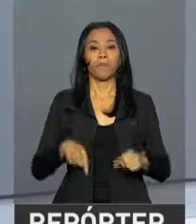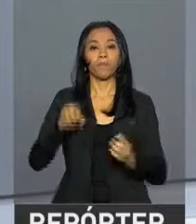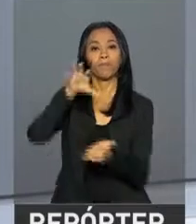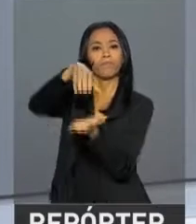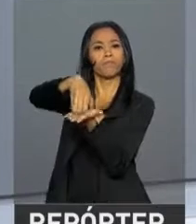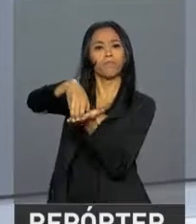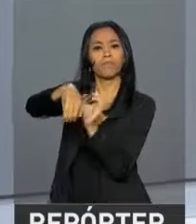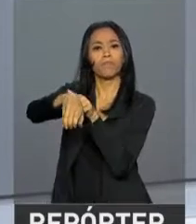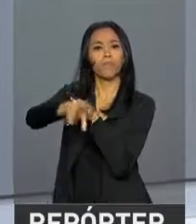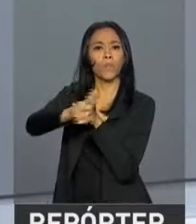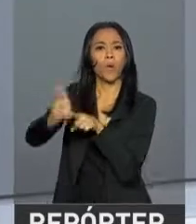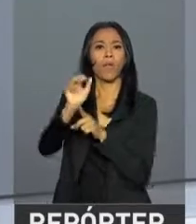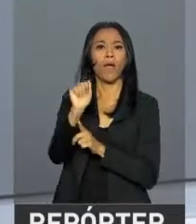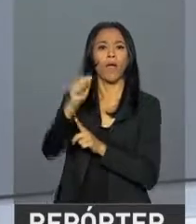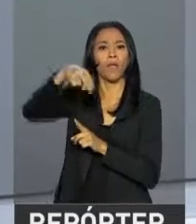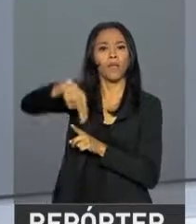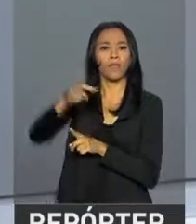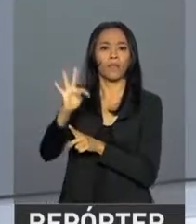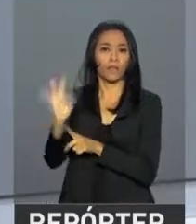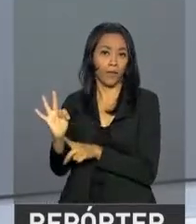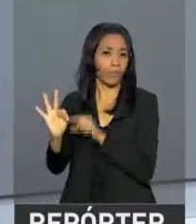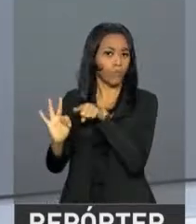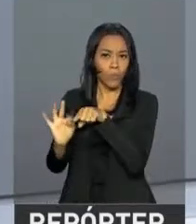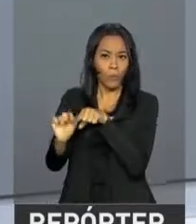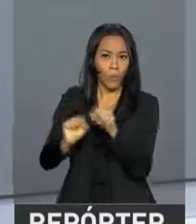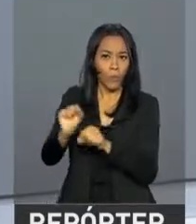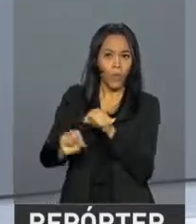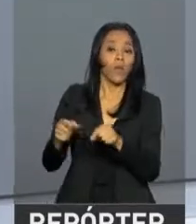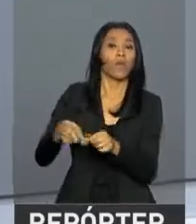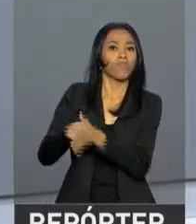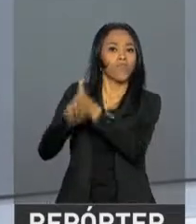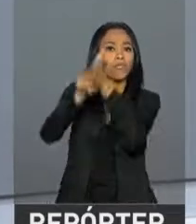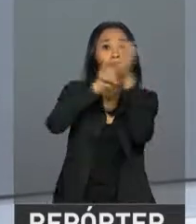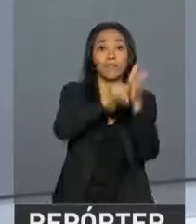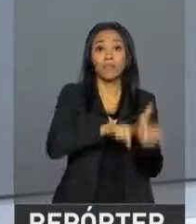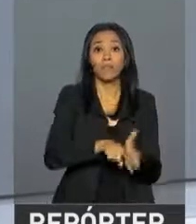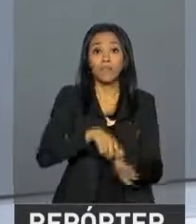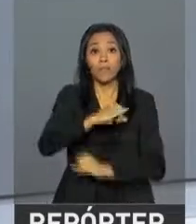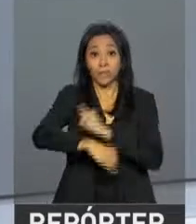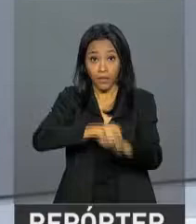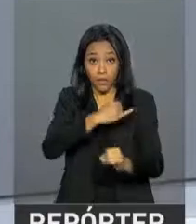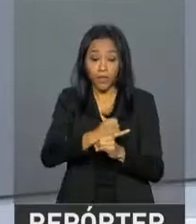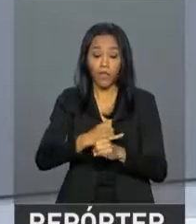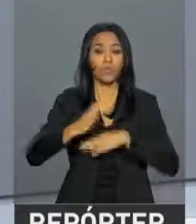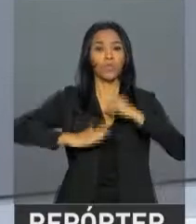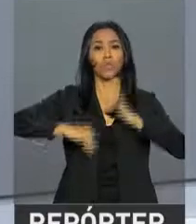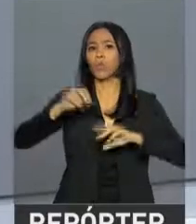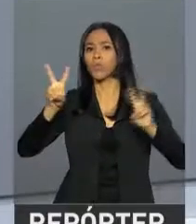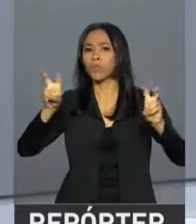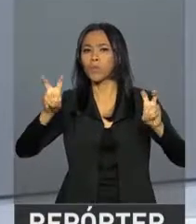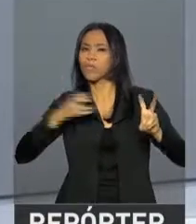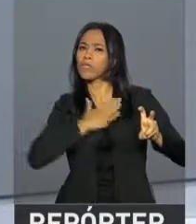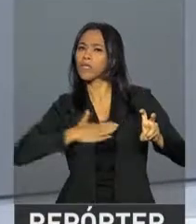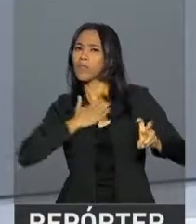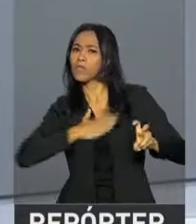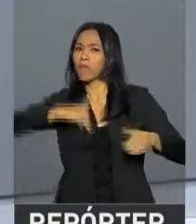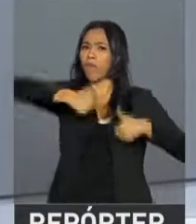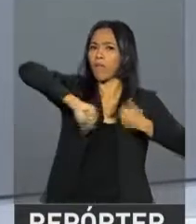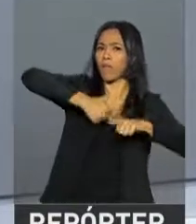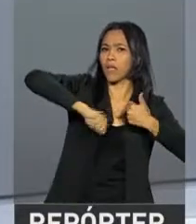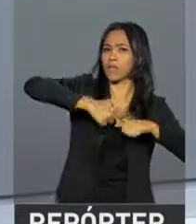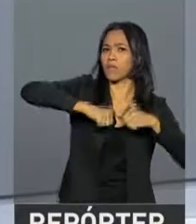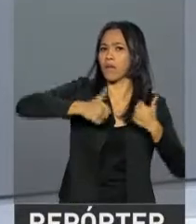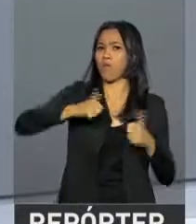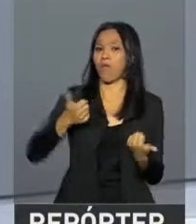Agência Nacional de Transporte Terrestre, a ANTT, realiza uma pesquisa pela internet sobre satisfação dos usuários. O